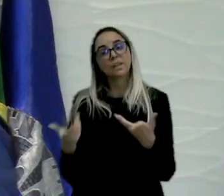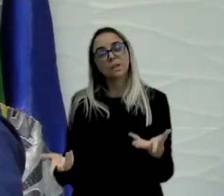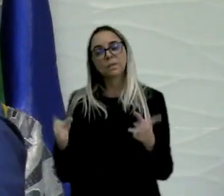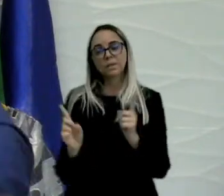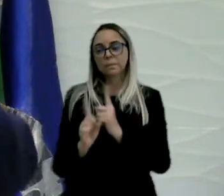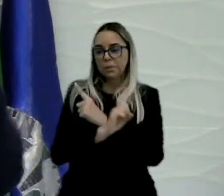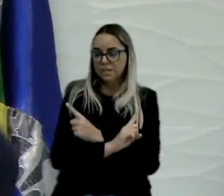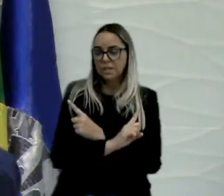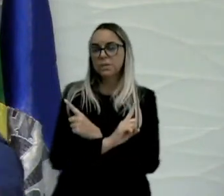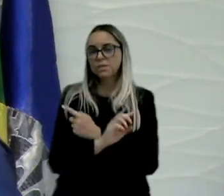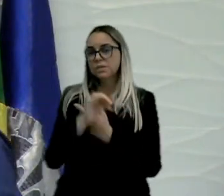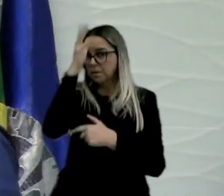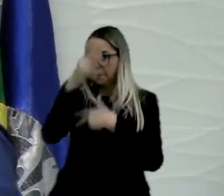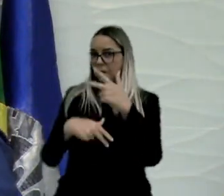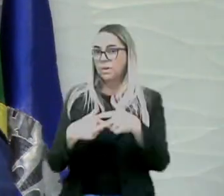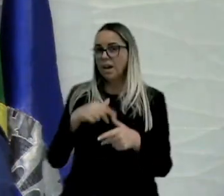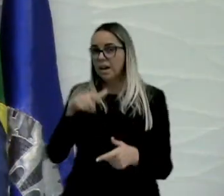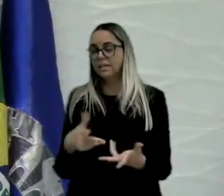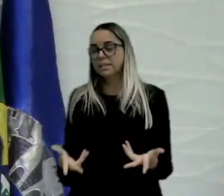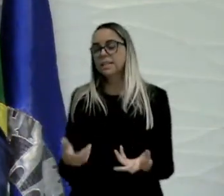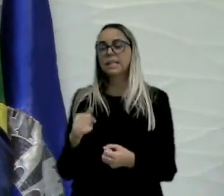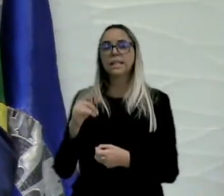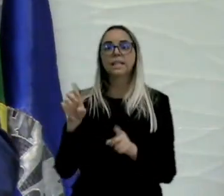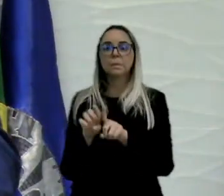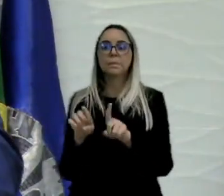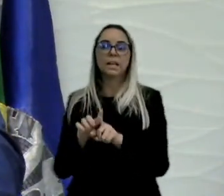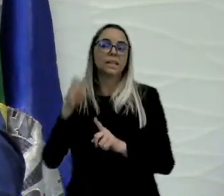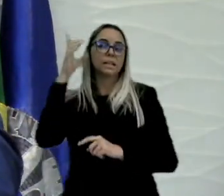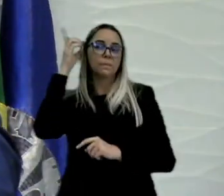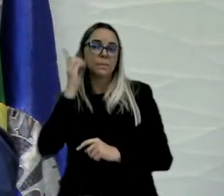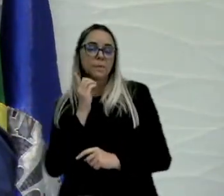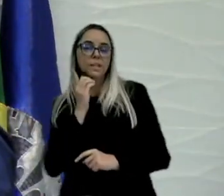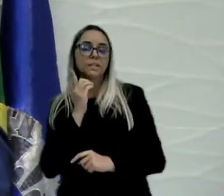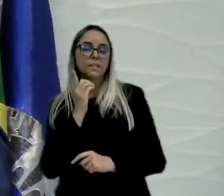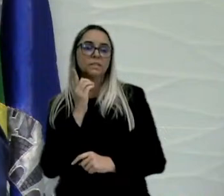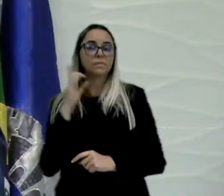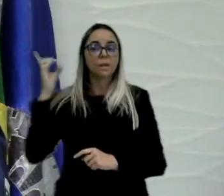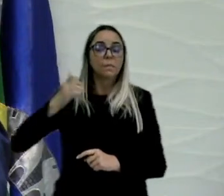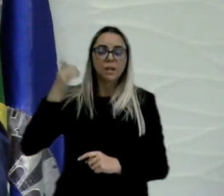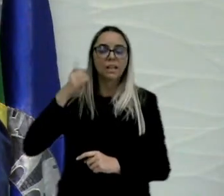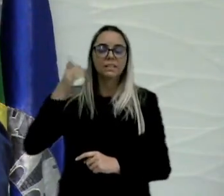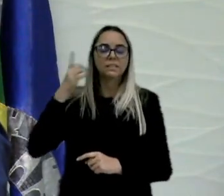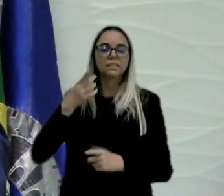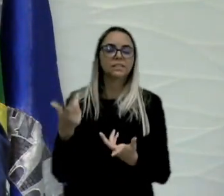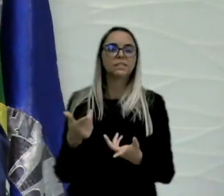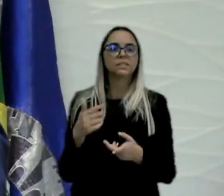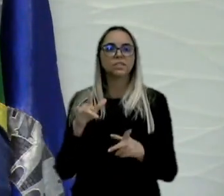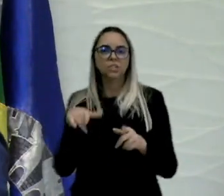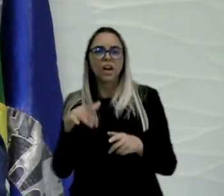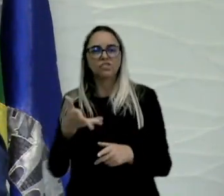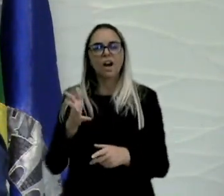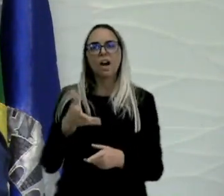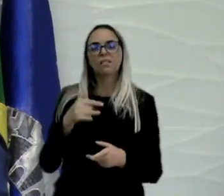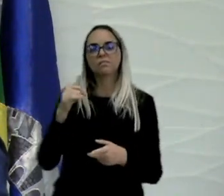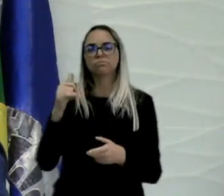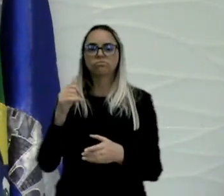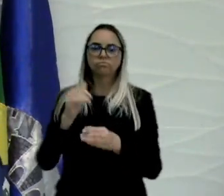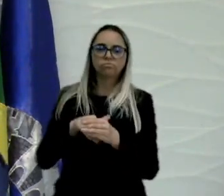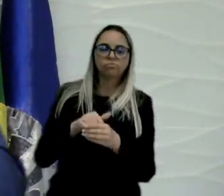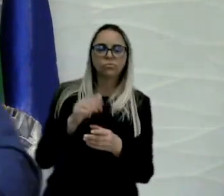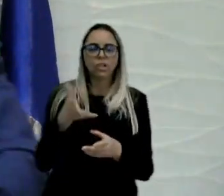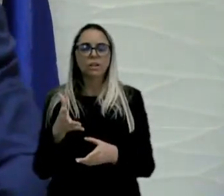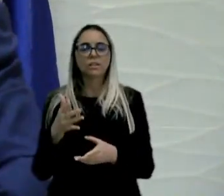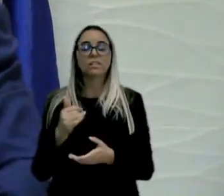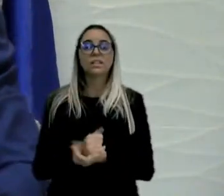deputada que tá aí Eleita Já estamos no 14 meses e essa deputada até agora não se